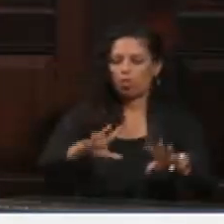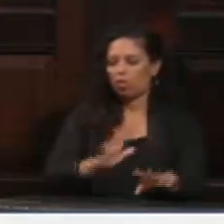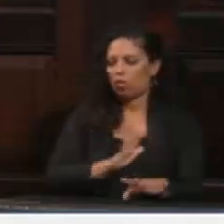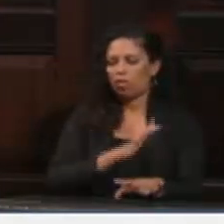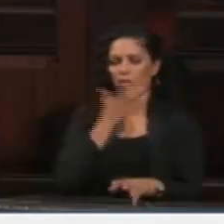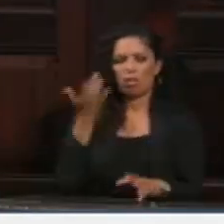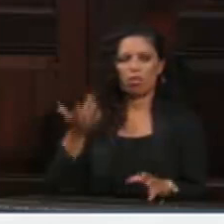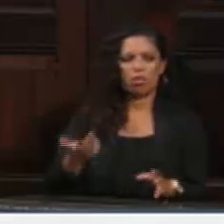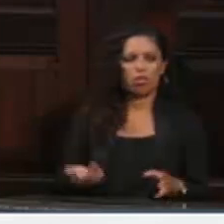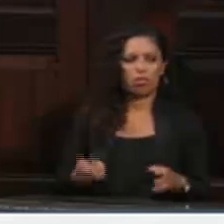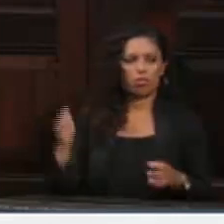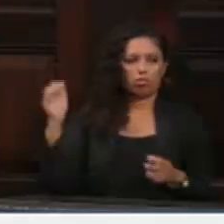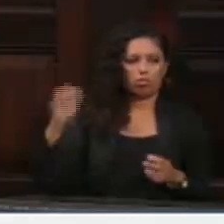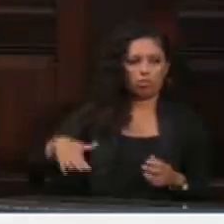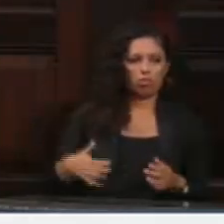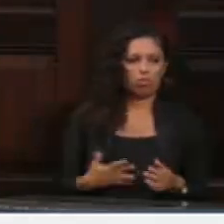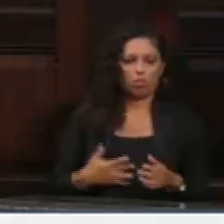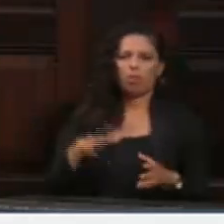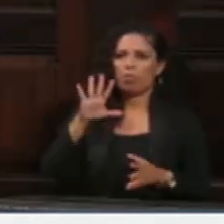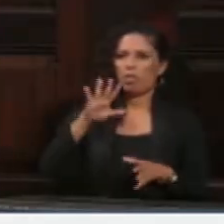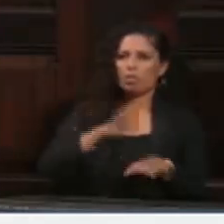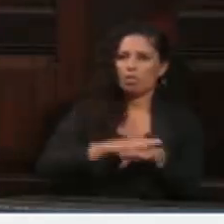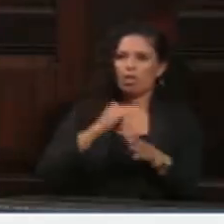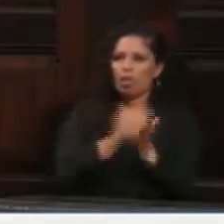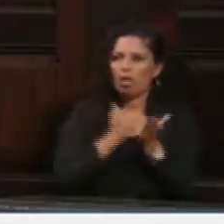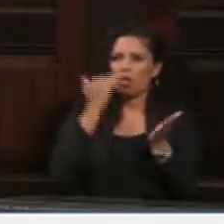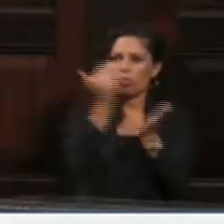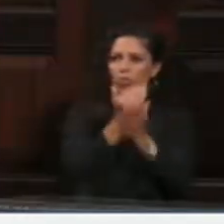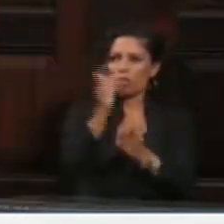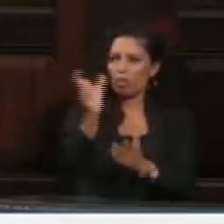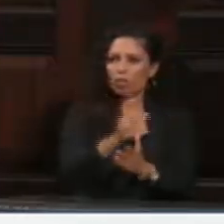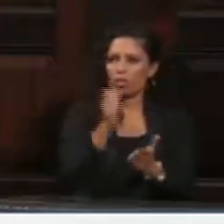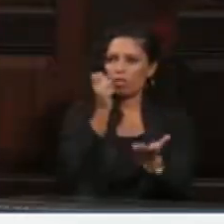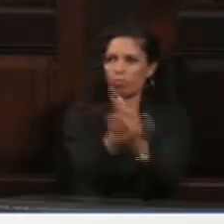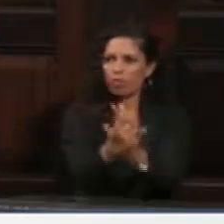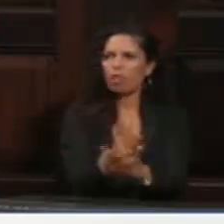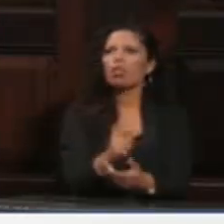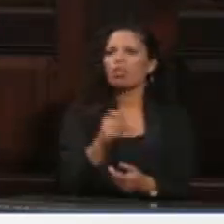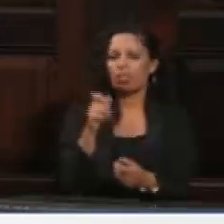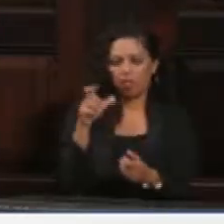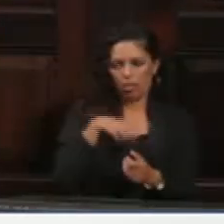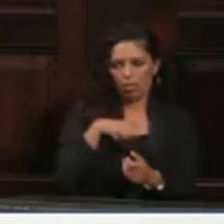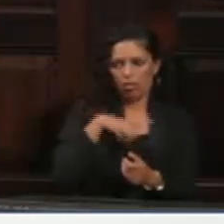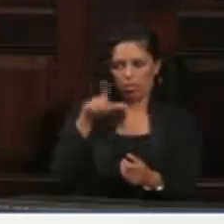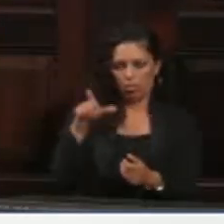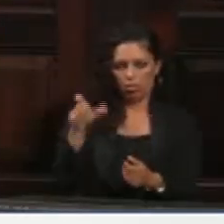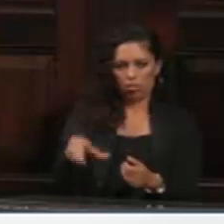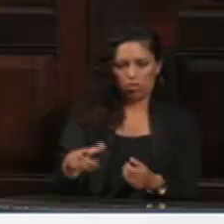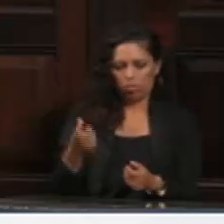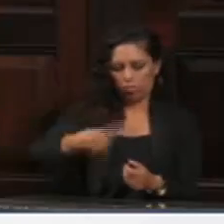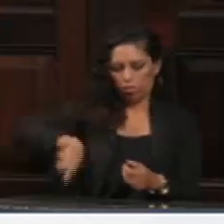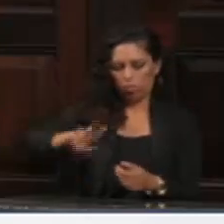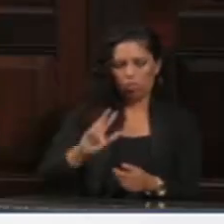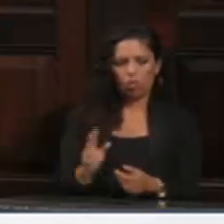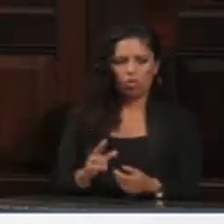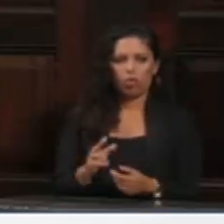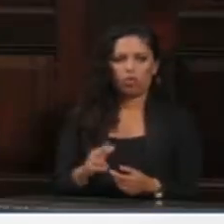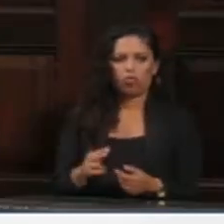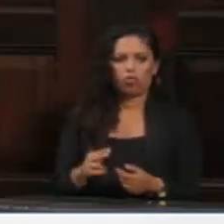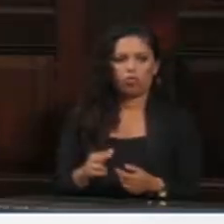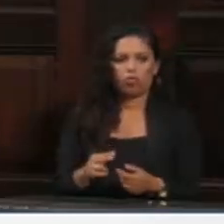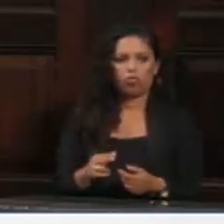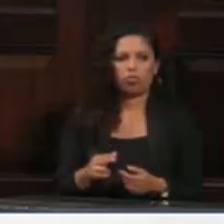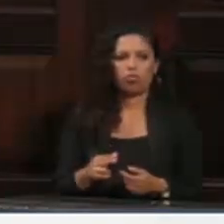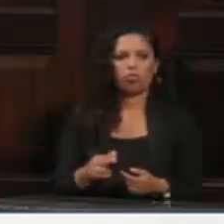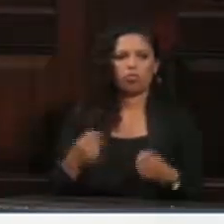aumentar 40 centavos, a Supervia bota a mão. Agora, quando vai comprar o trem, sabe quem compra o trem? Somos nós, com o empréstimo do BNDES,